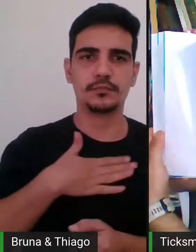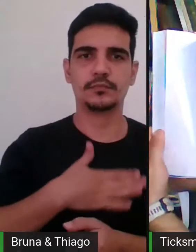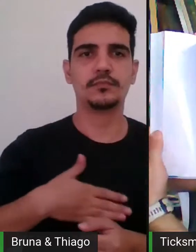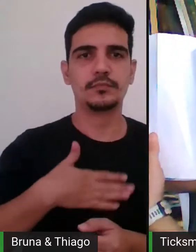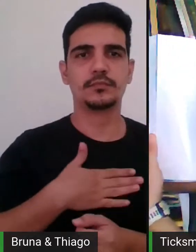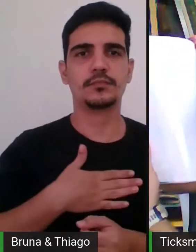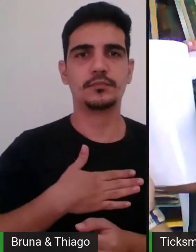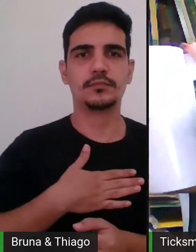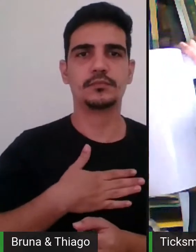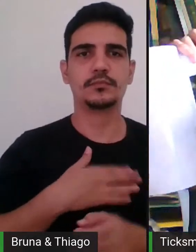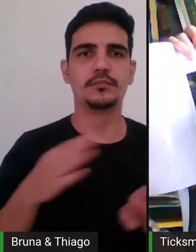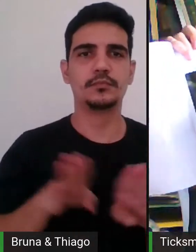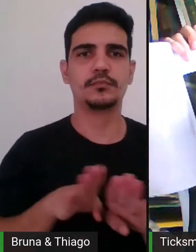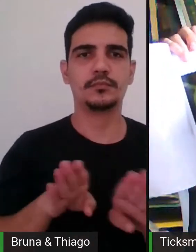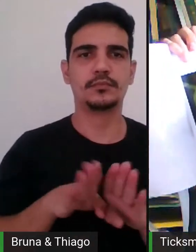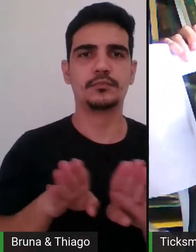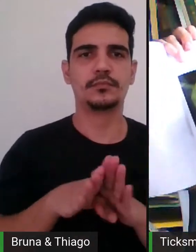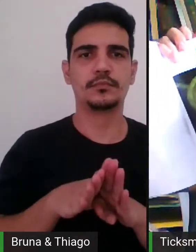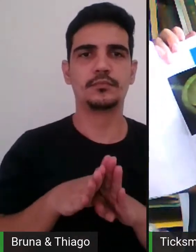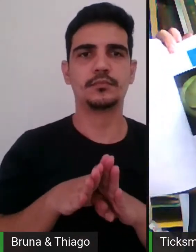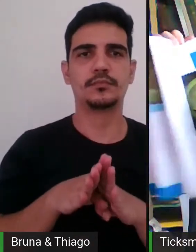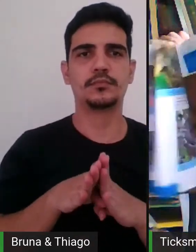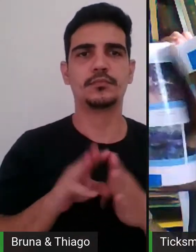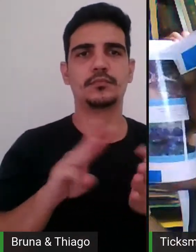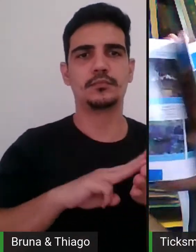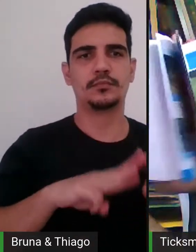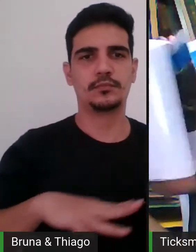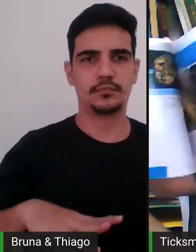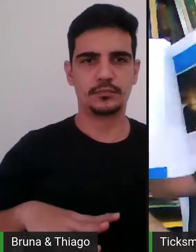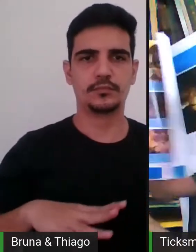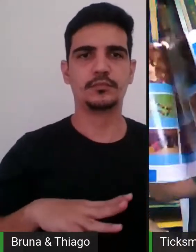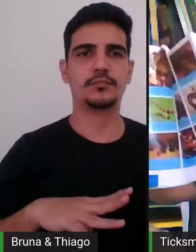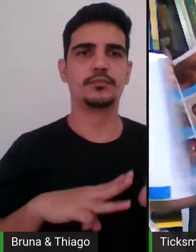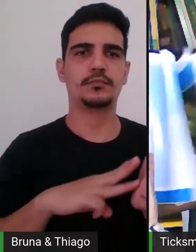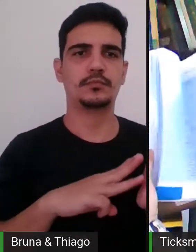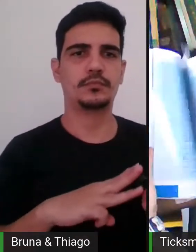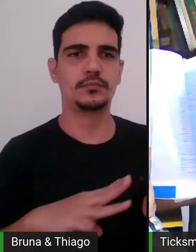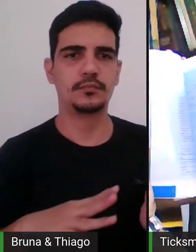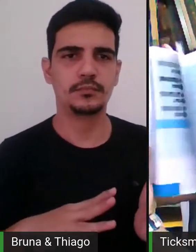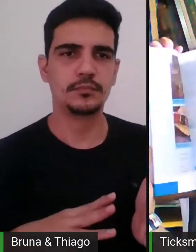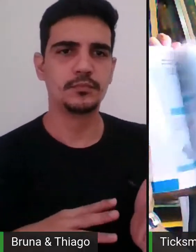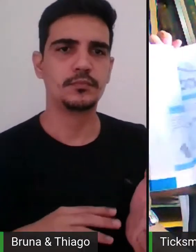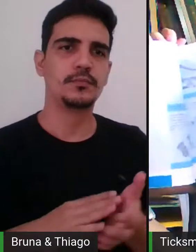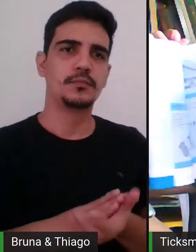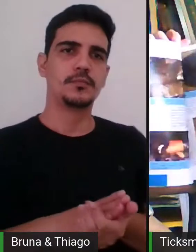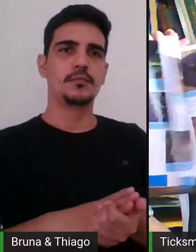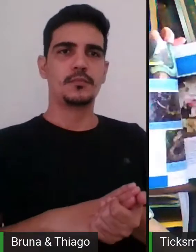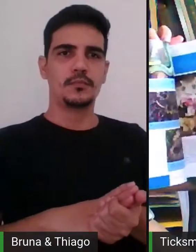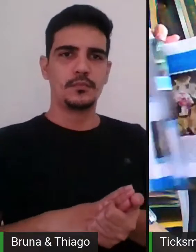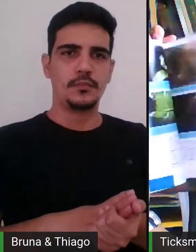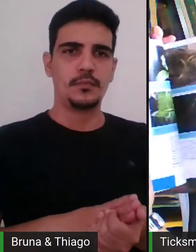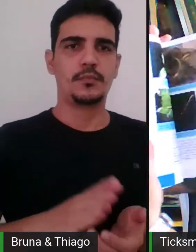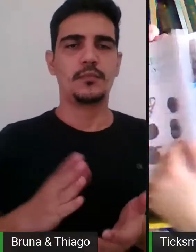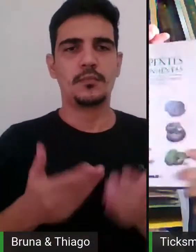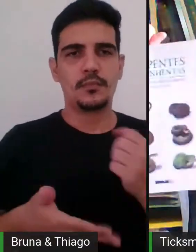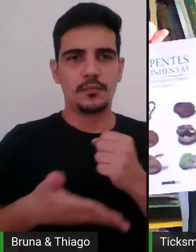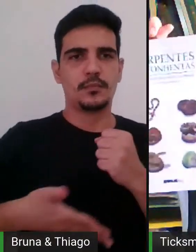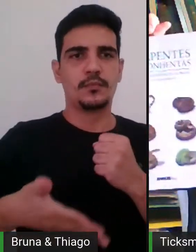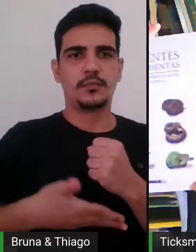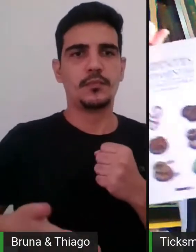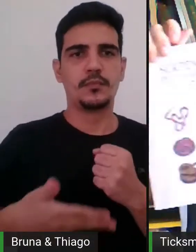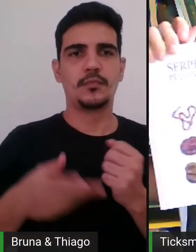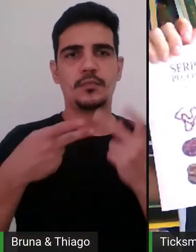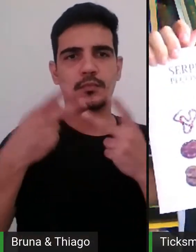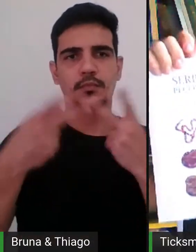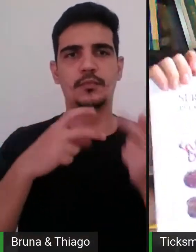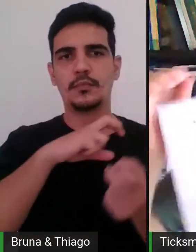e extremamente didático. Tá? E aí, se vocês quiserem, só que é basicamente sobre serpentes. Né?